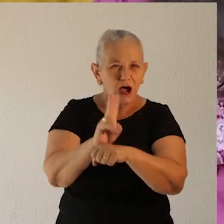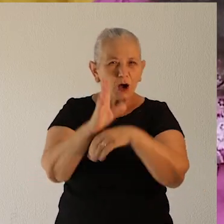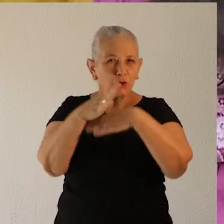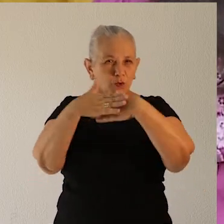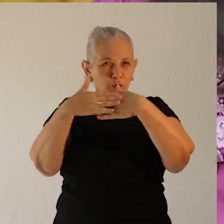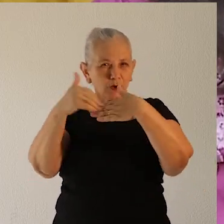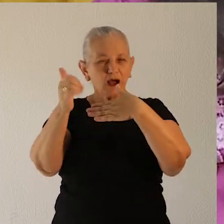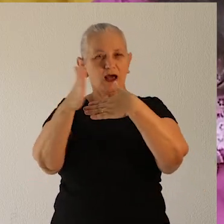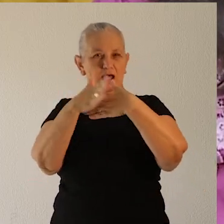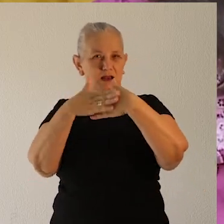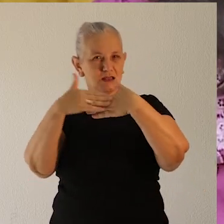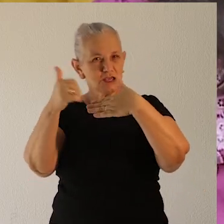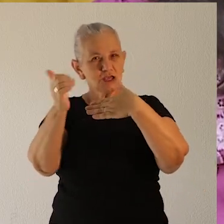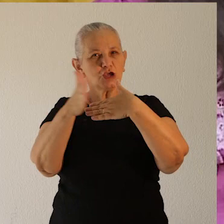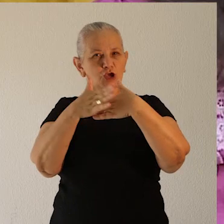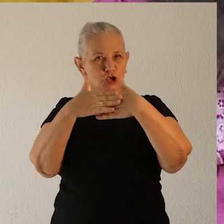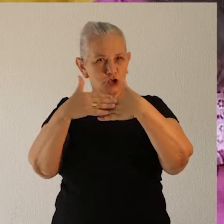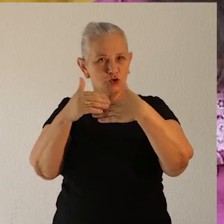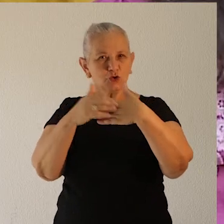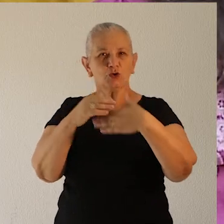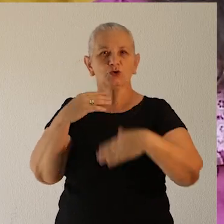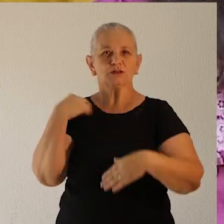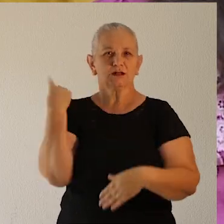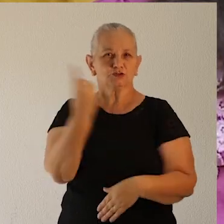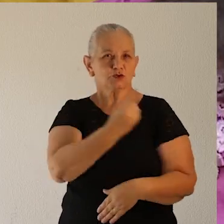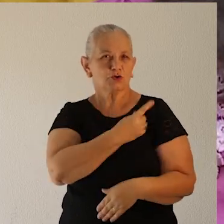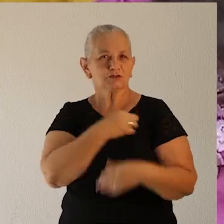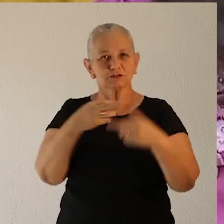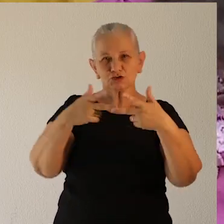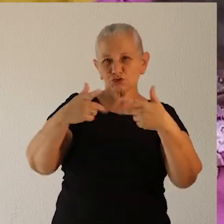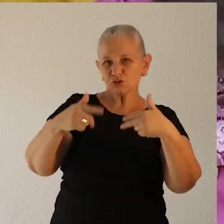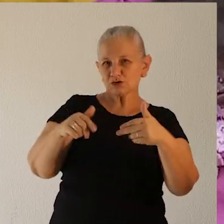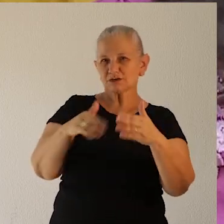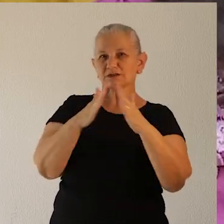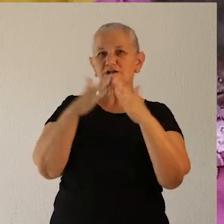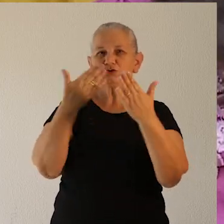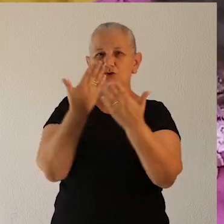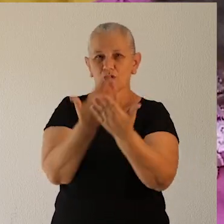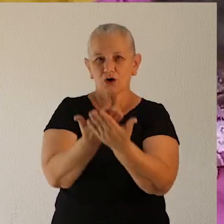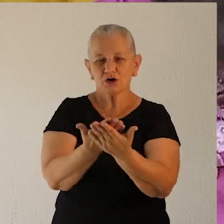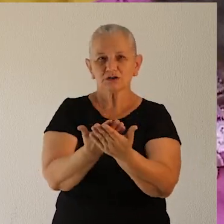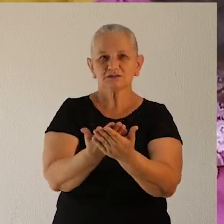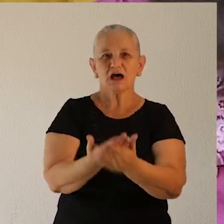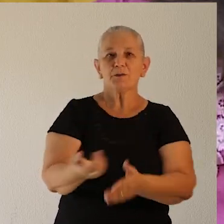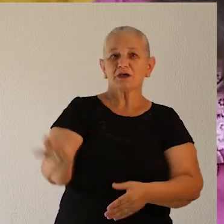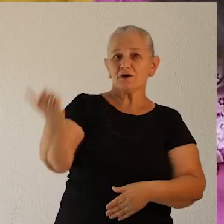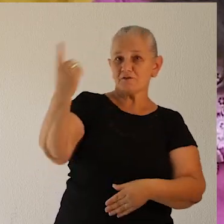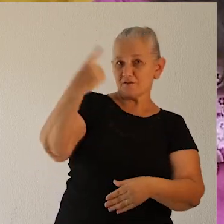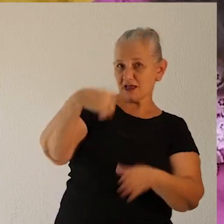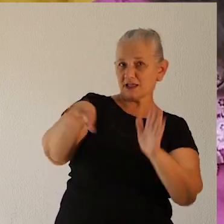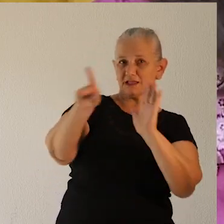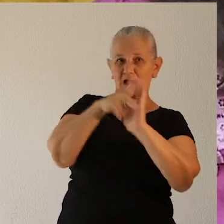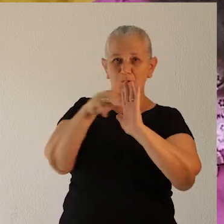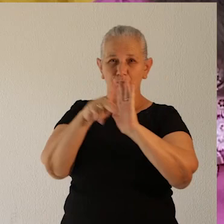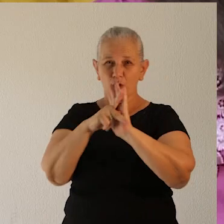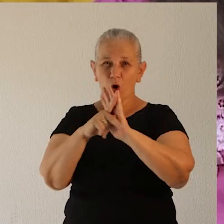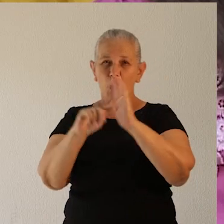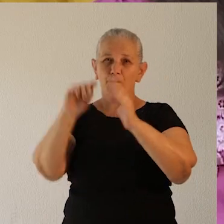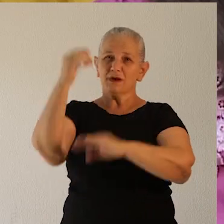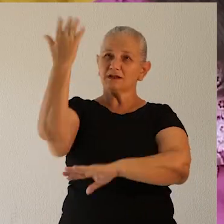carinho do material escolar. Eles vêm da natureza, eles vêm